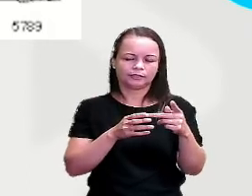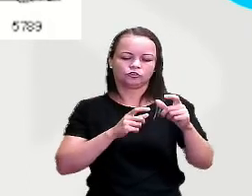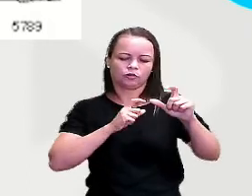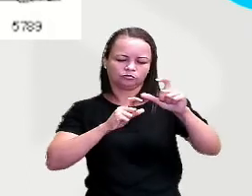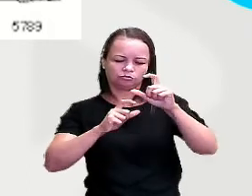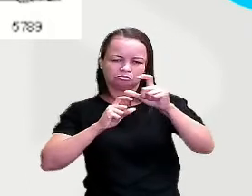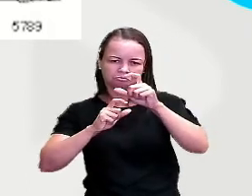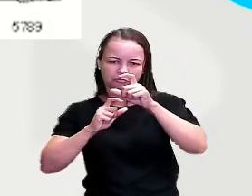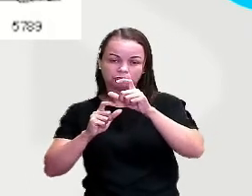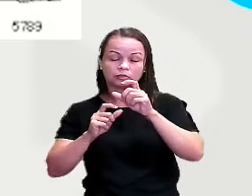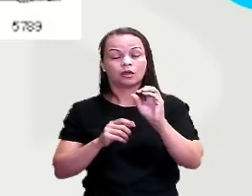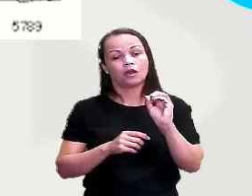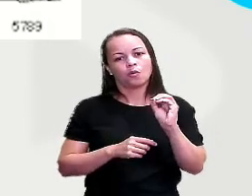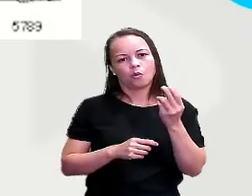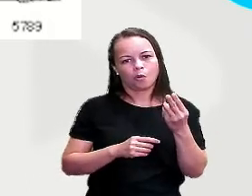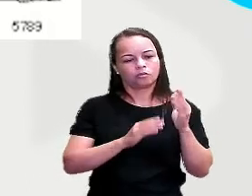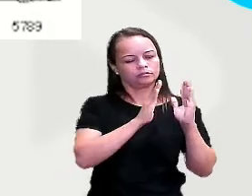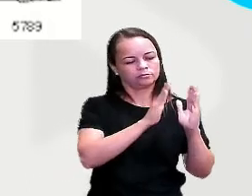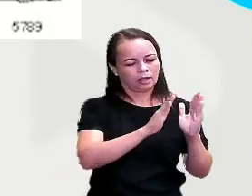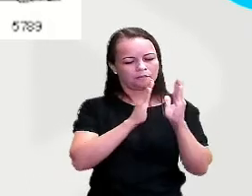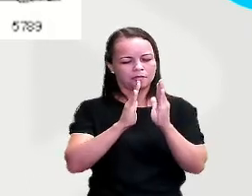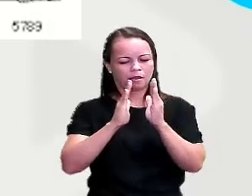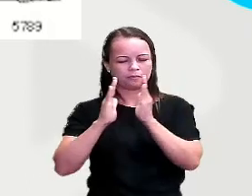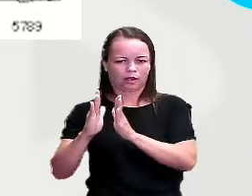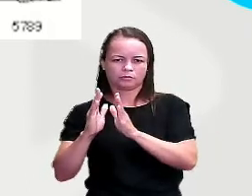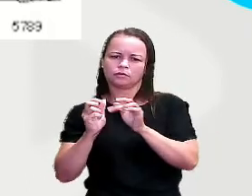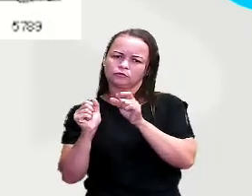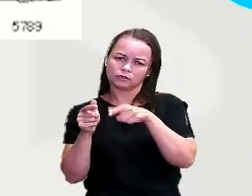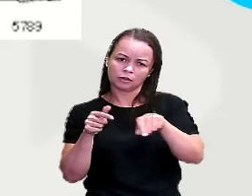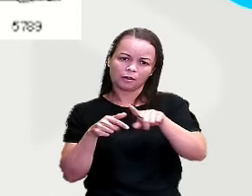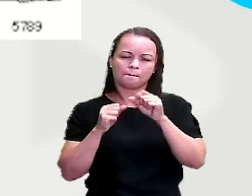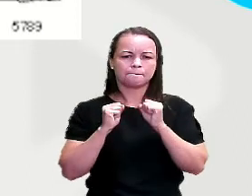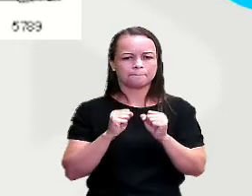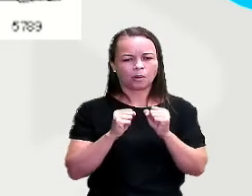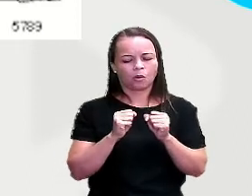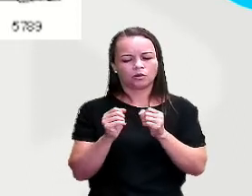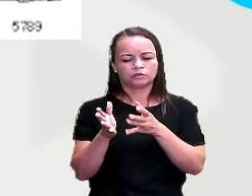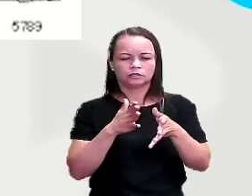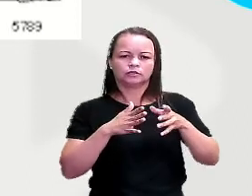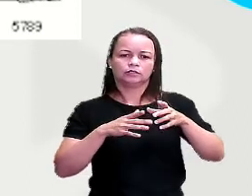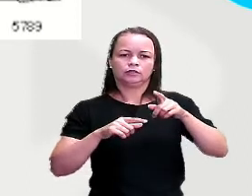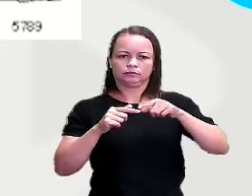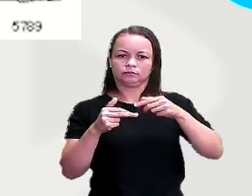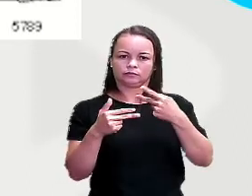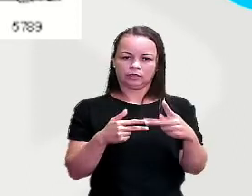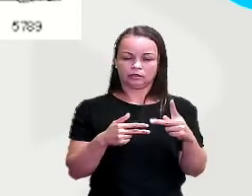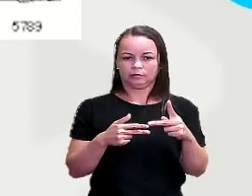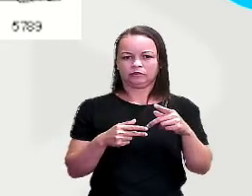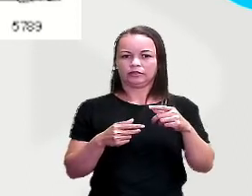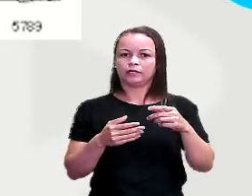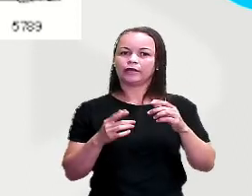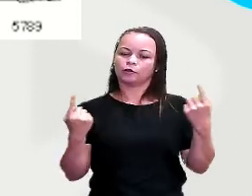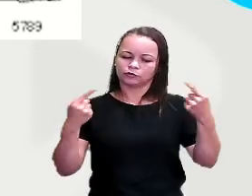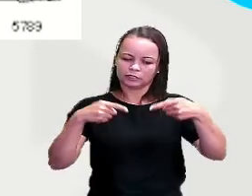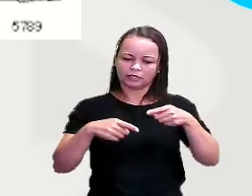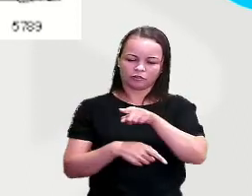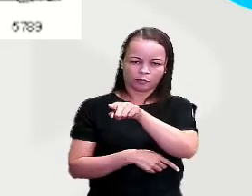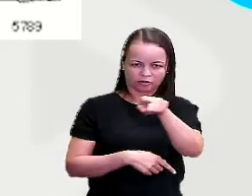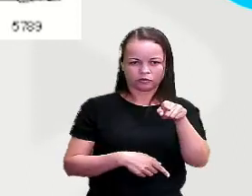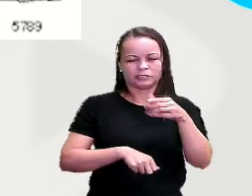ou apenas ainda nesses três, ainda na tirinha, você pode acrescentar esses elementos. Então, fica esse desafio para que vocês